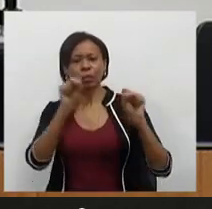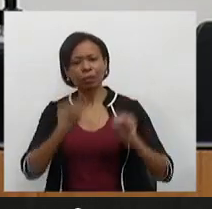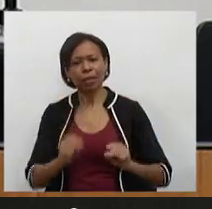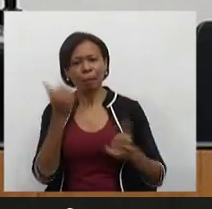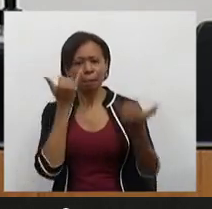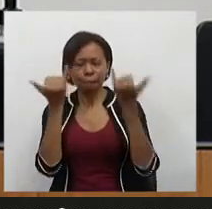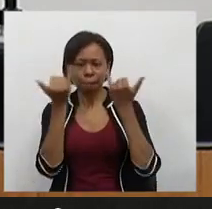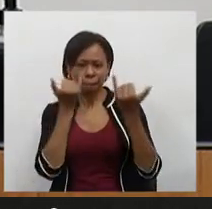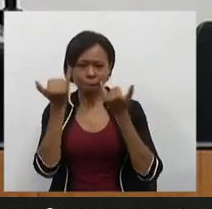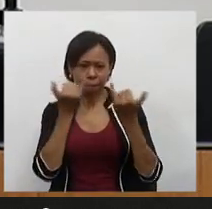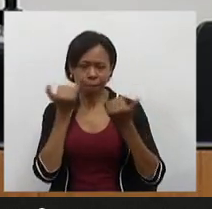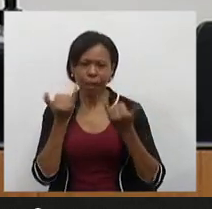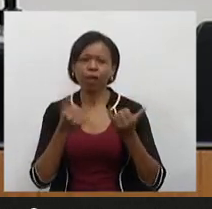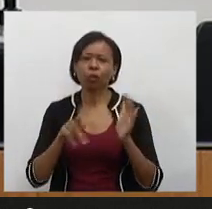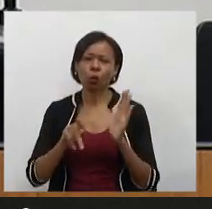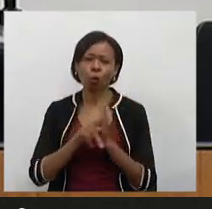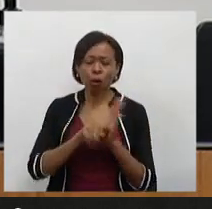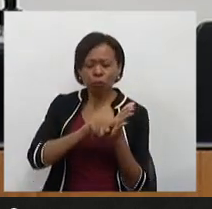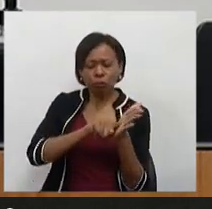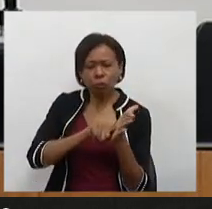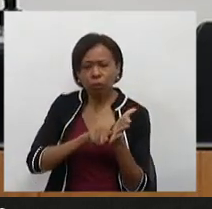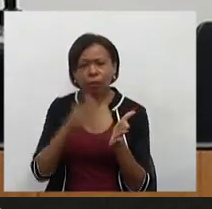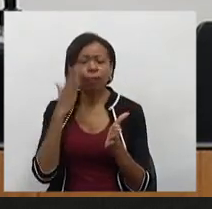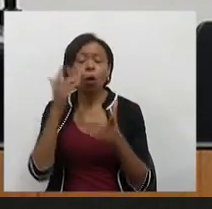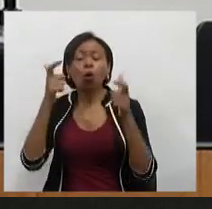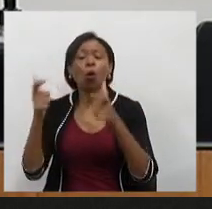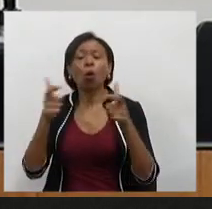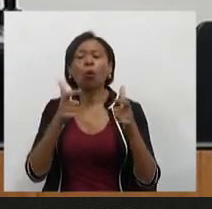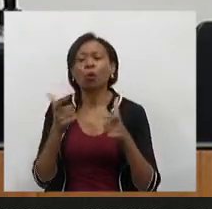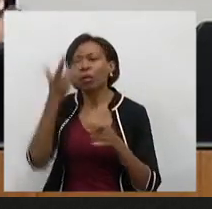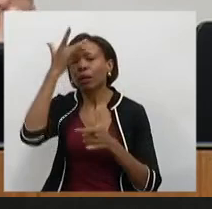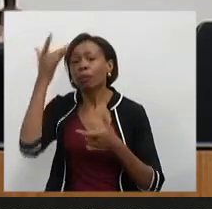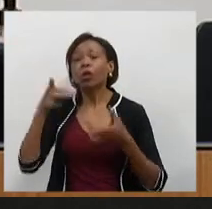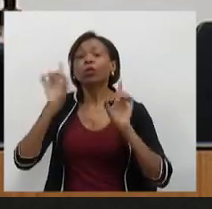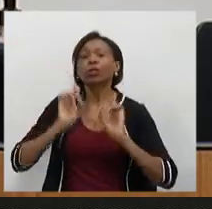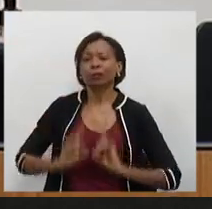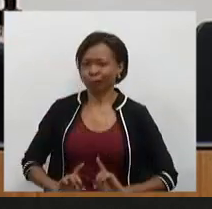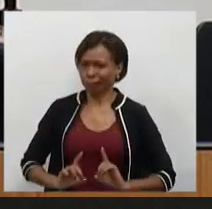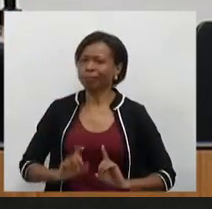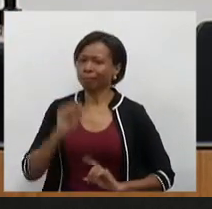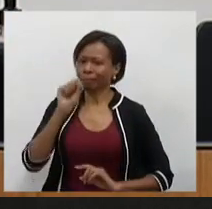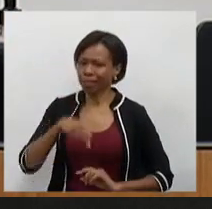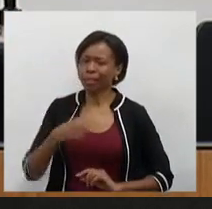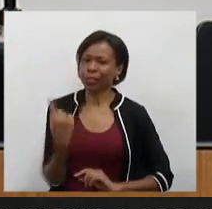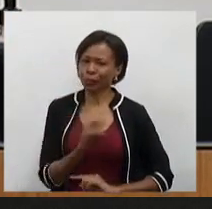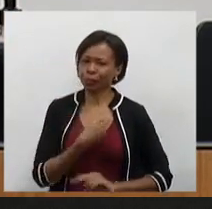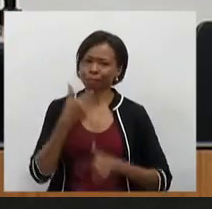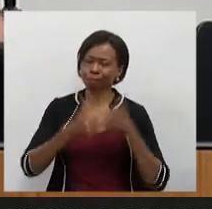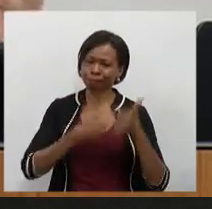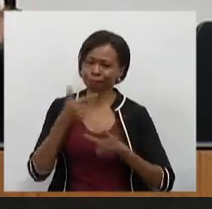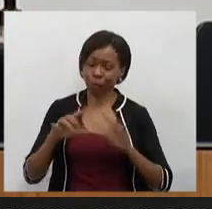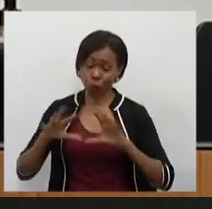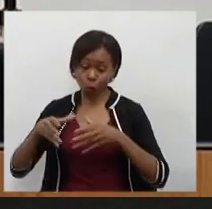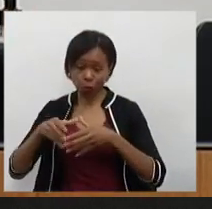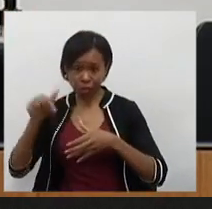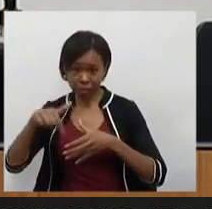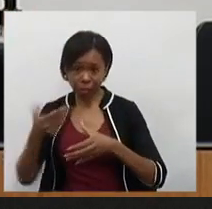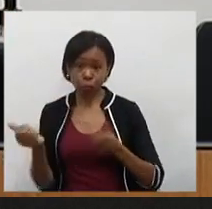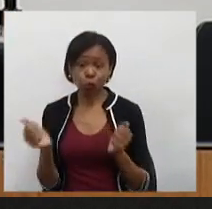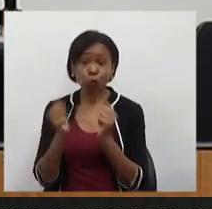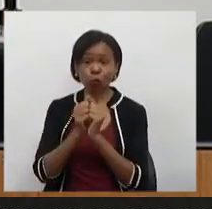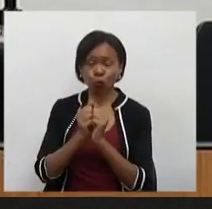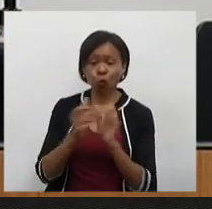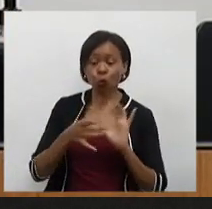nosso segmento no estado das pessoas com deficiência. Vamos trabalhar nisso, a comissão está junto com o governo estadual, junto com todos